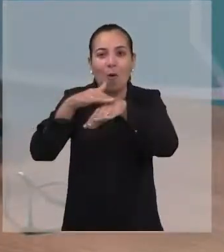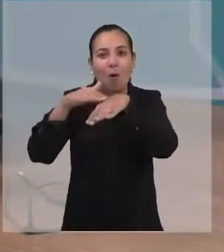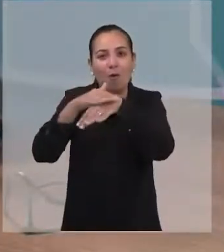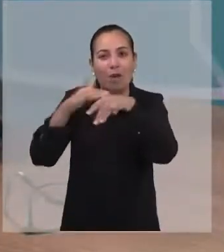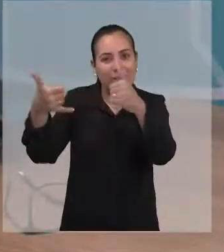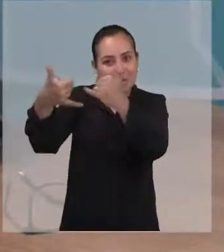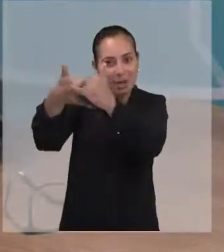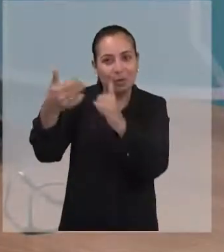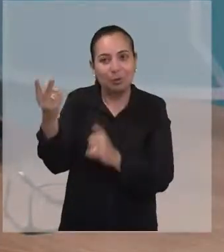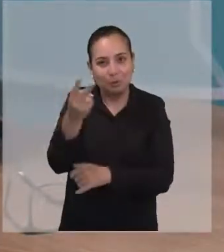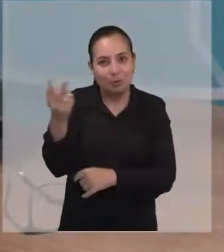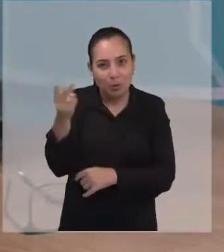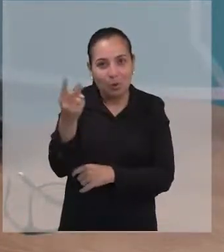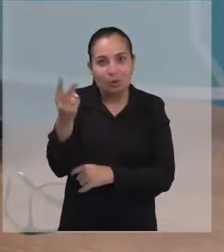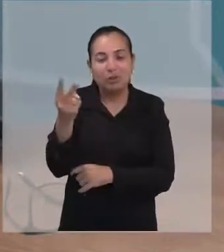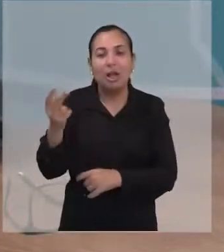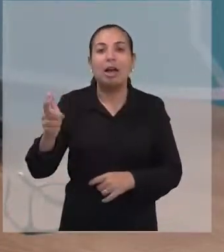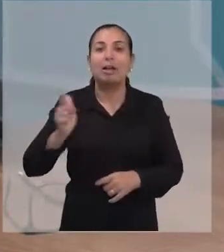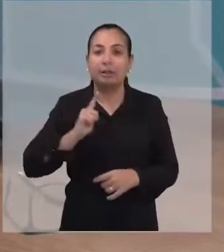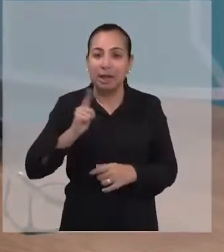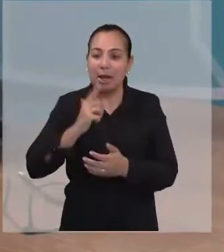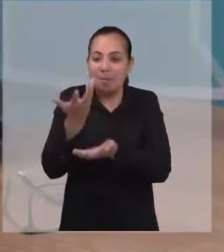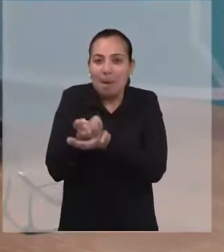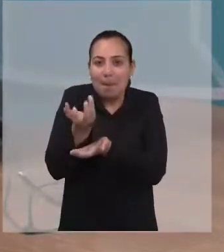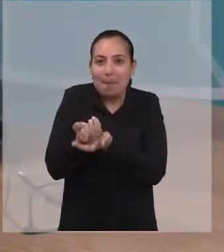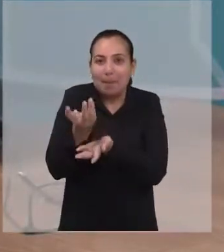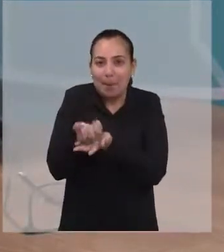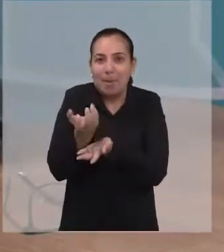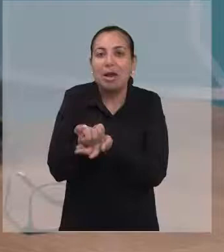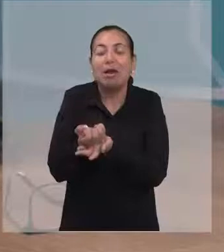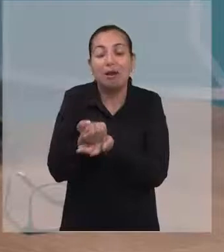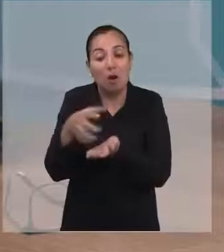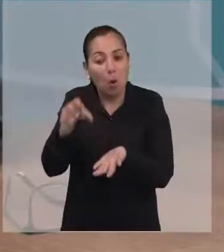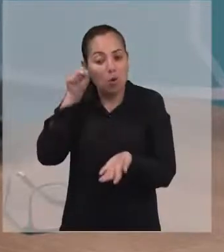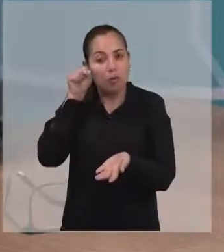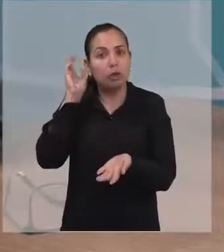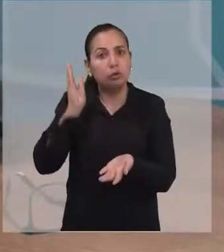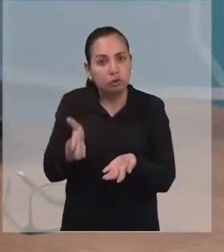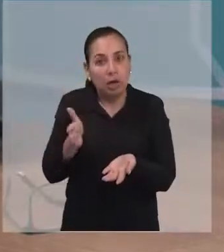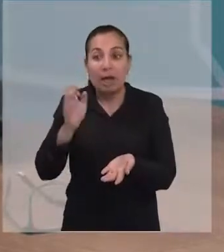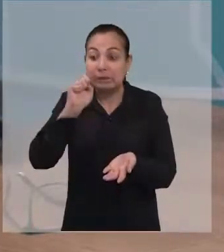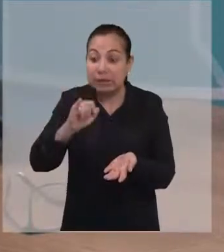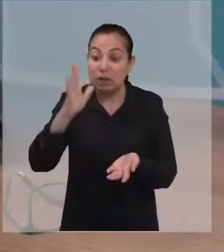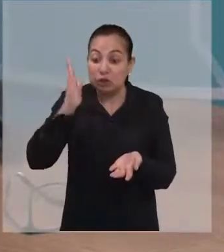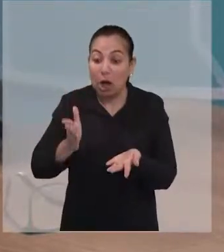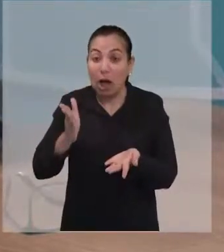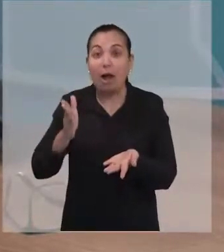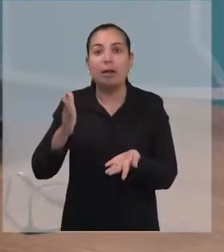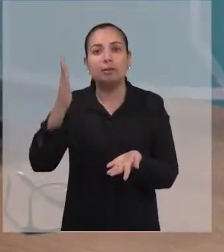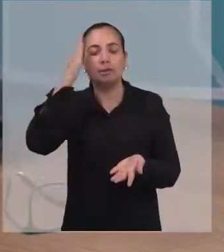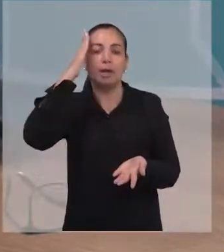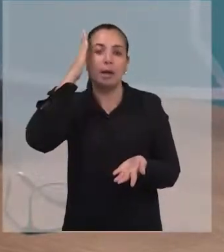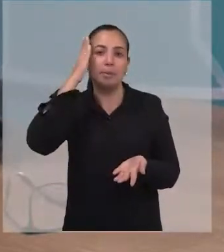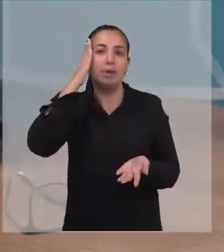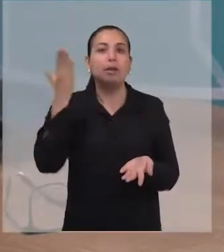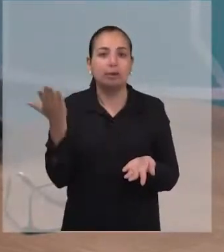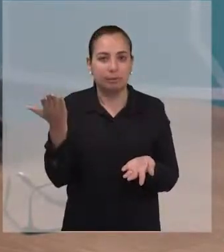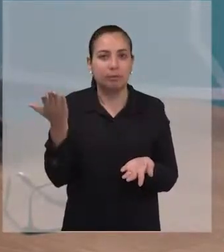de escuta. Ele pediu desculpa, mas não sabia, e no suposto vazamento, na suposta conversa, ele sabia.